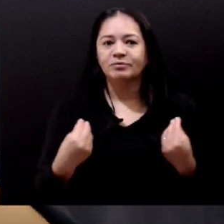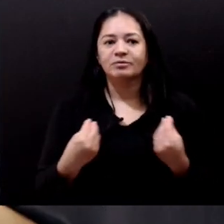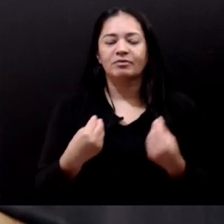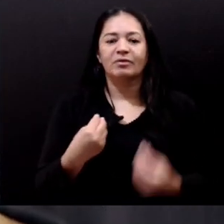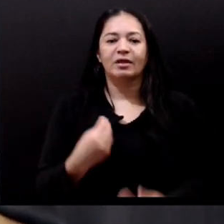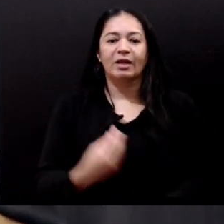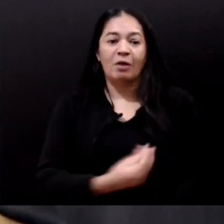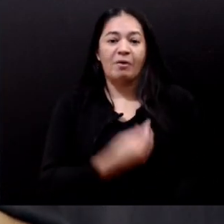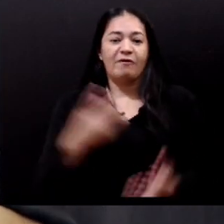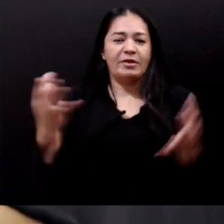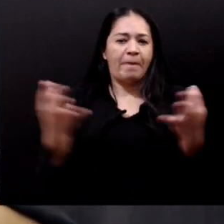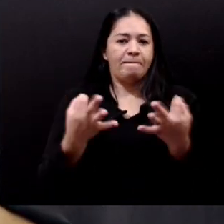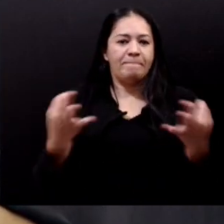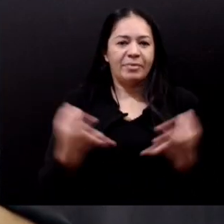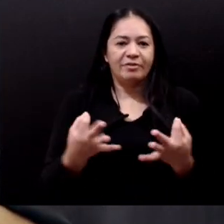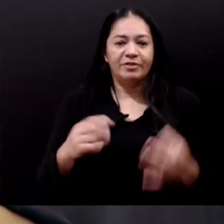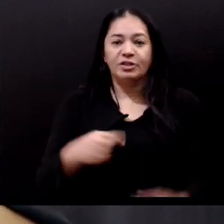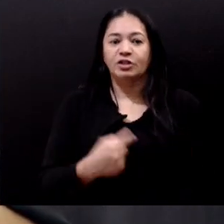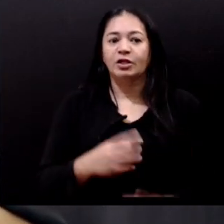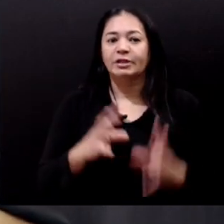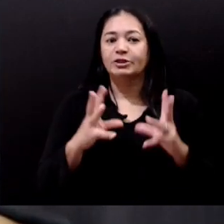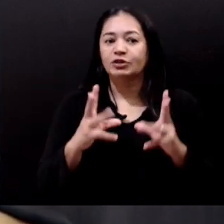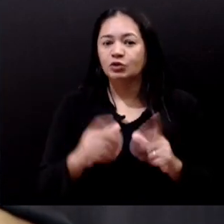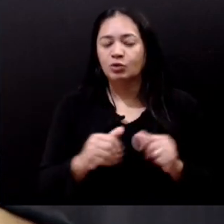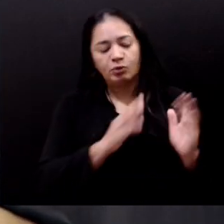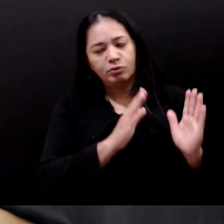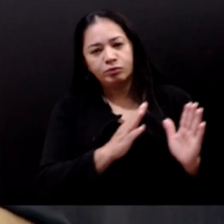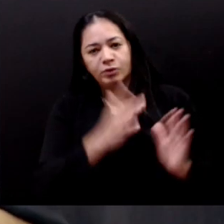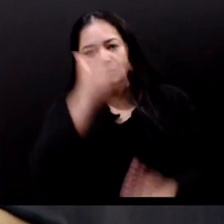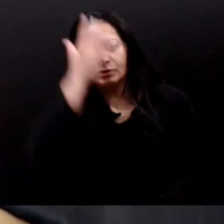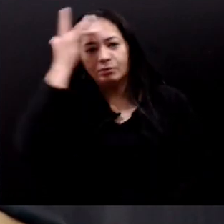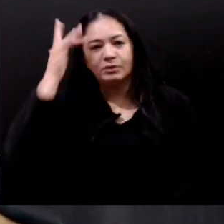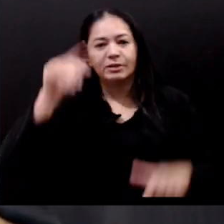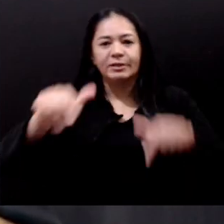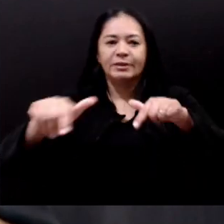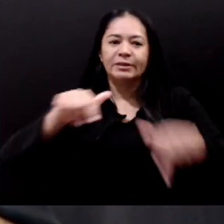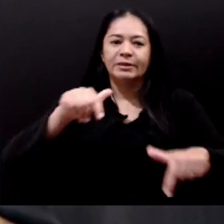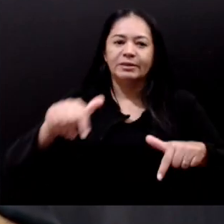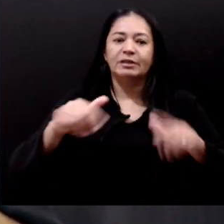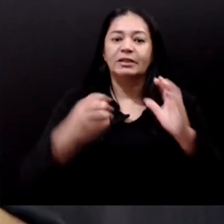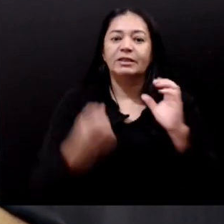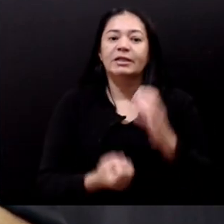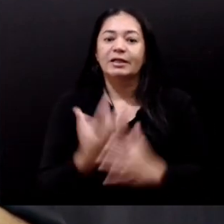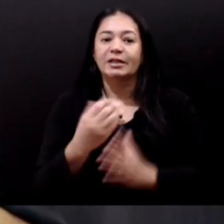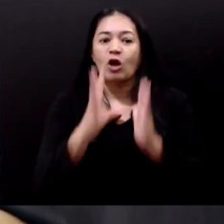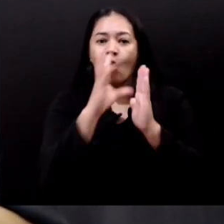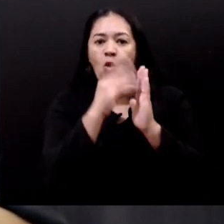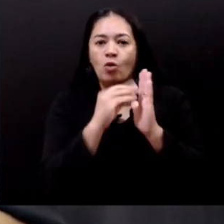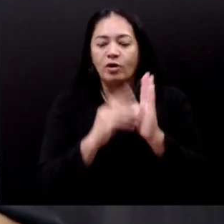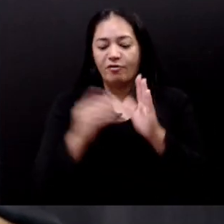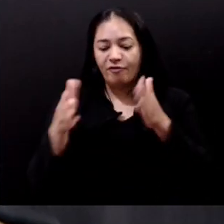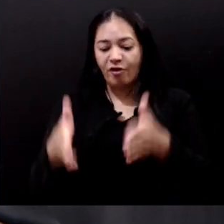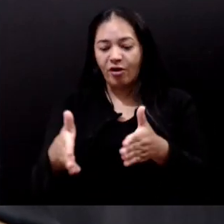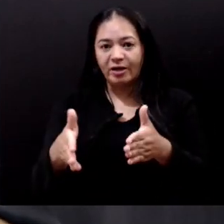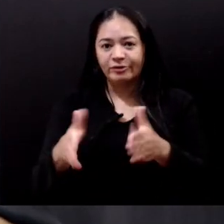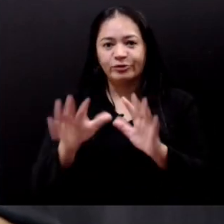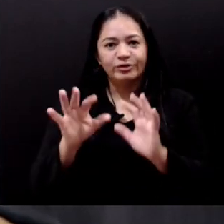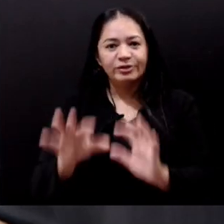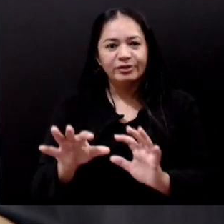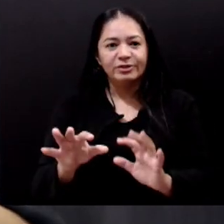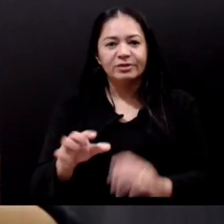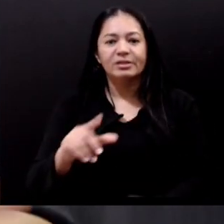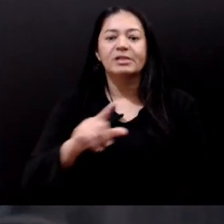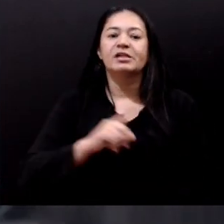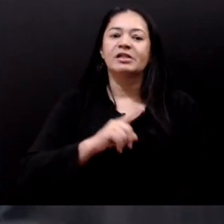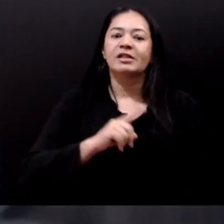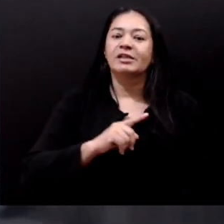tem todo um segmento de pessoas que trabalham, que criam conteúdos voltado para isso, que tem seus patrocínios, que é